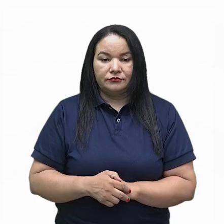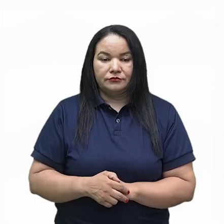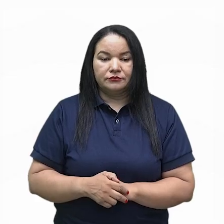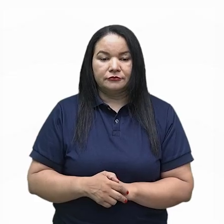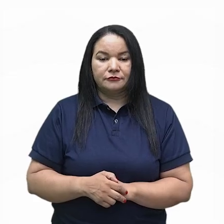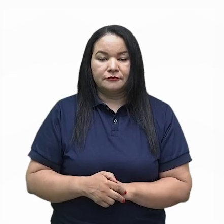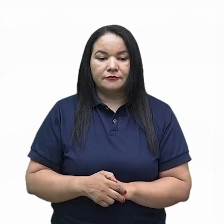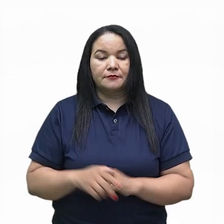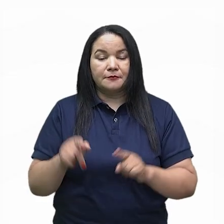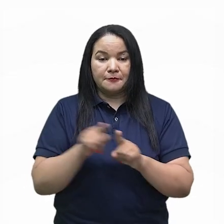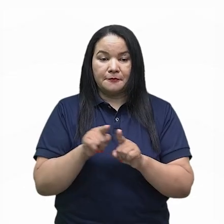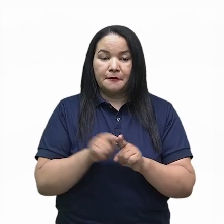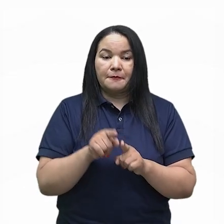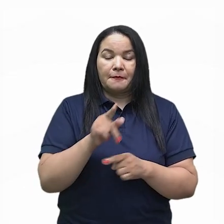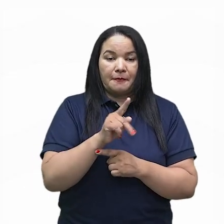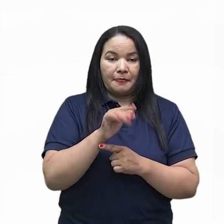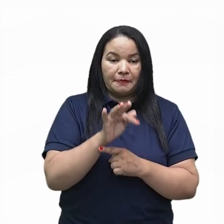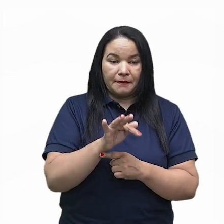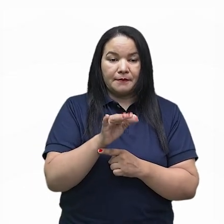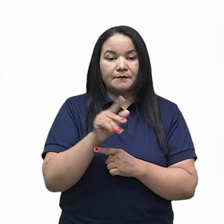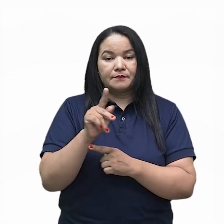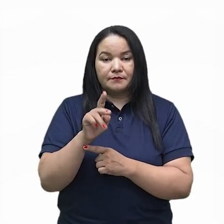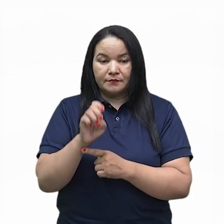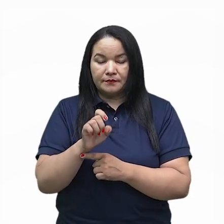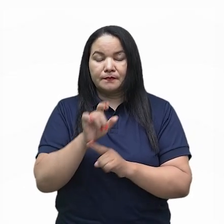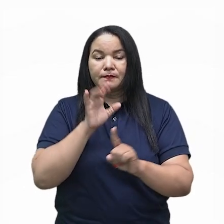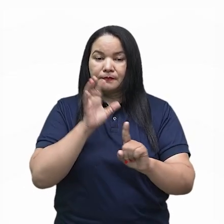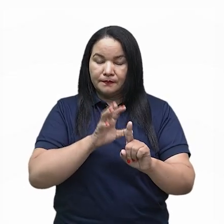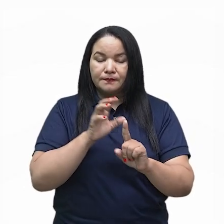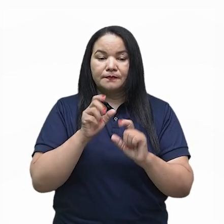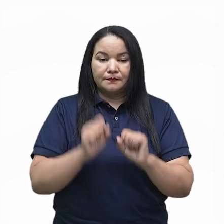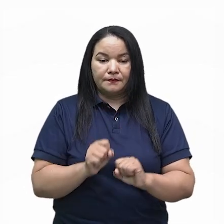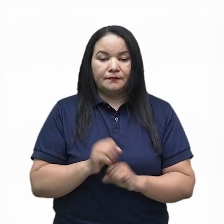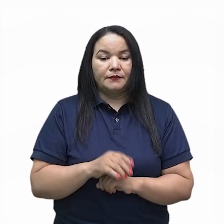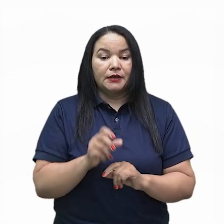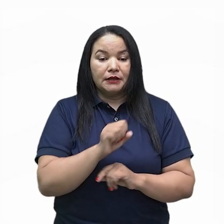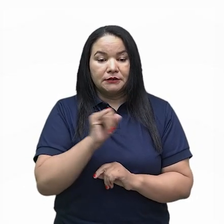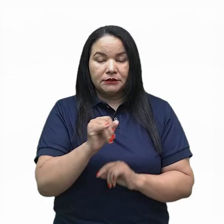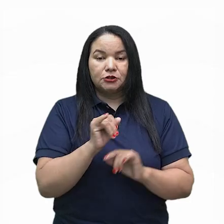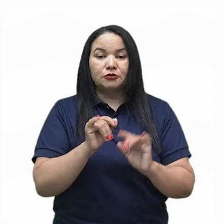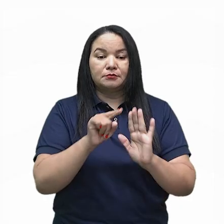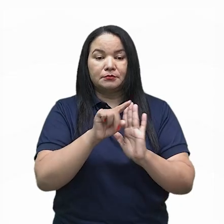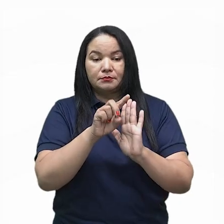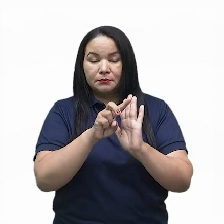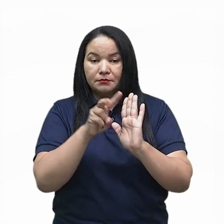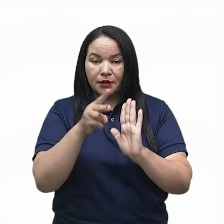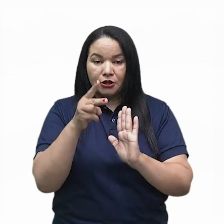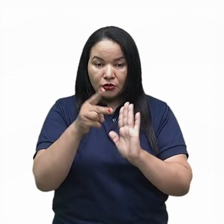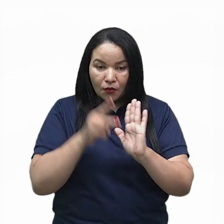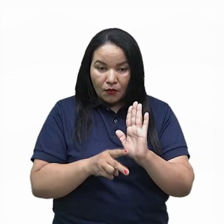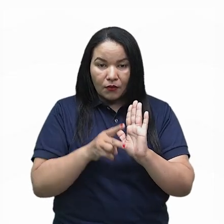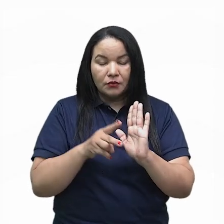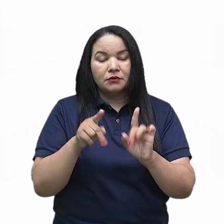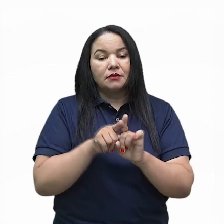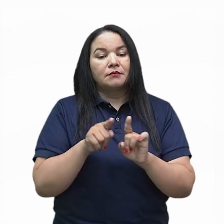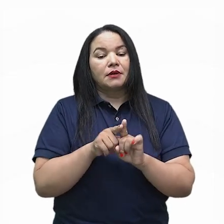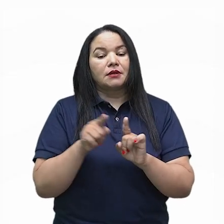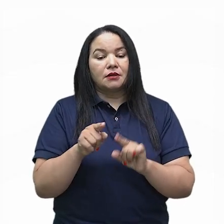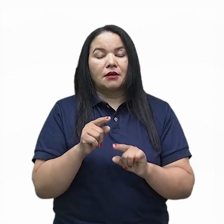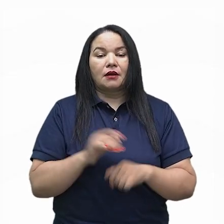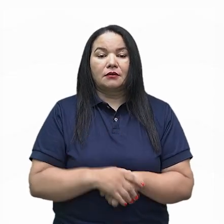de pressão, né, e temperatura. Então, quanto menor a pressão, menor, por exemplo, o ponto de